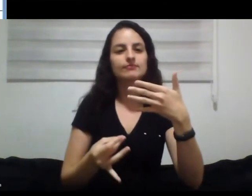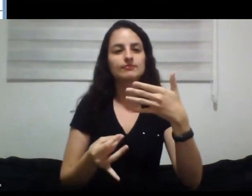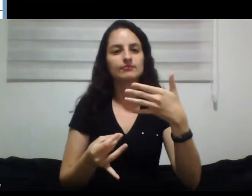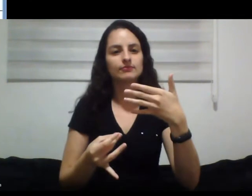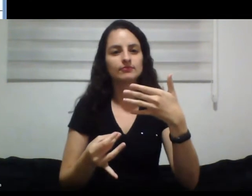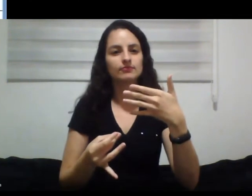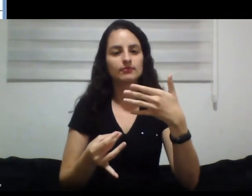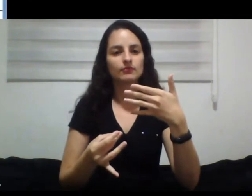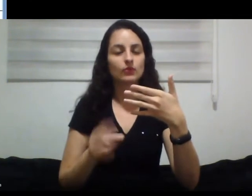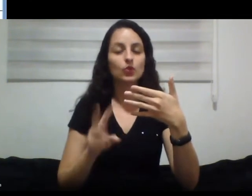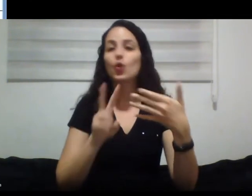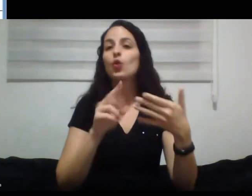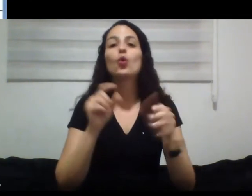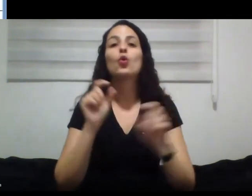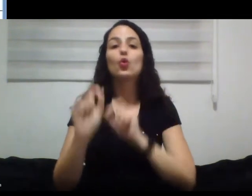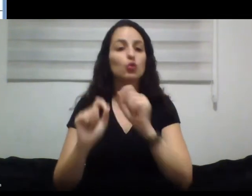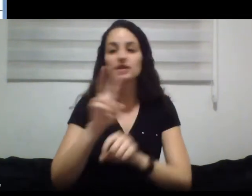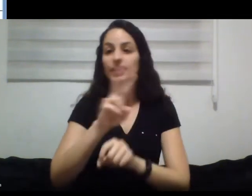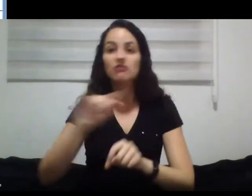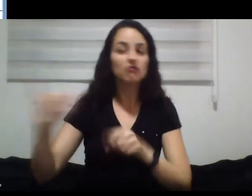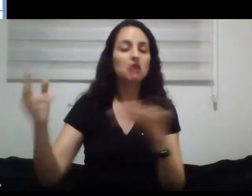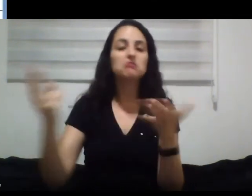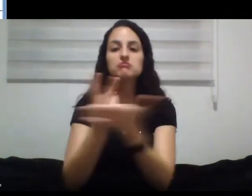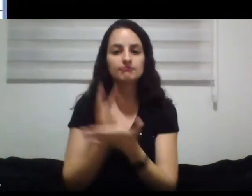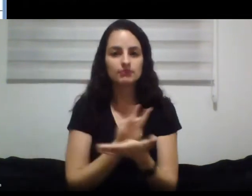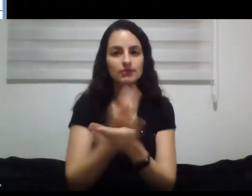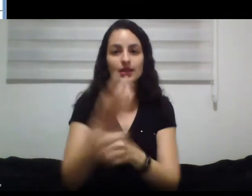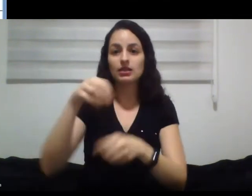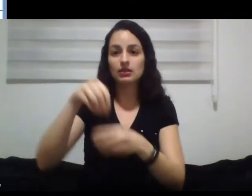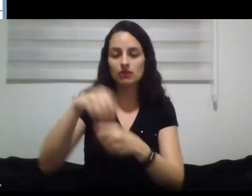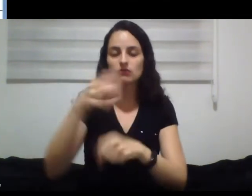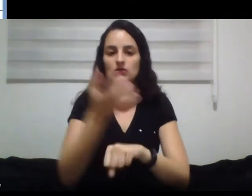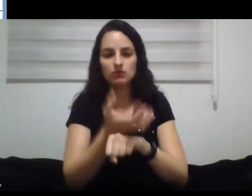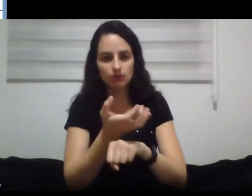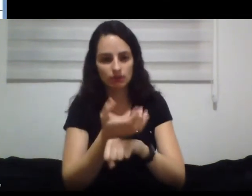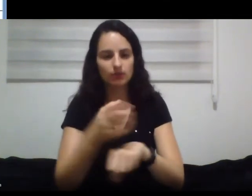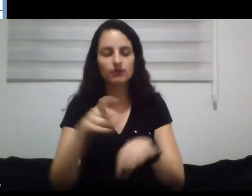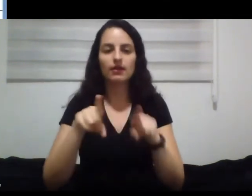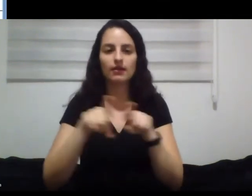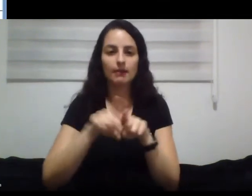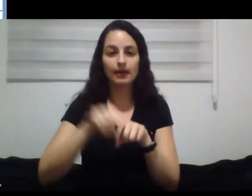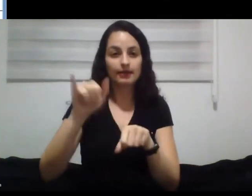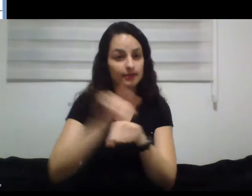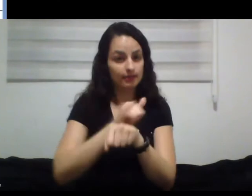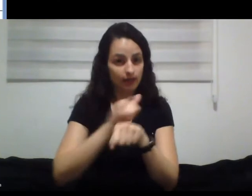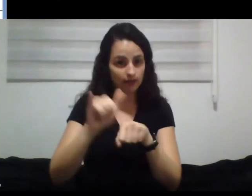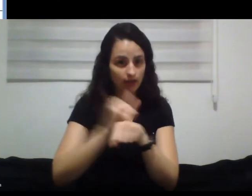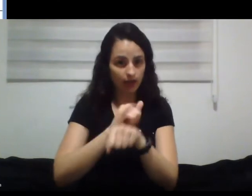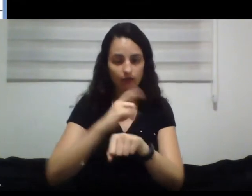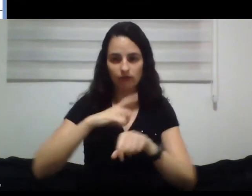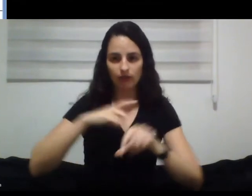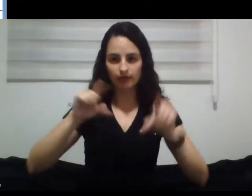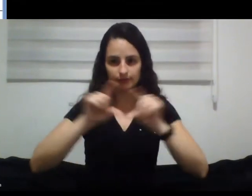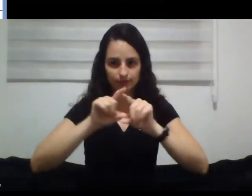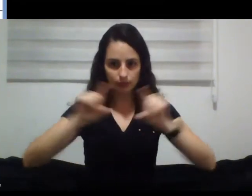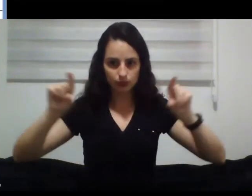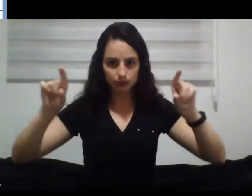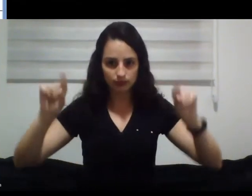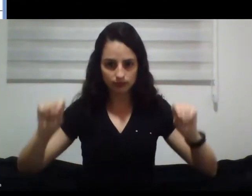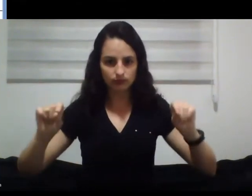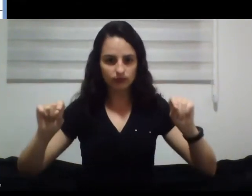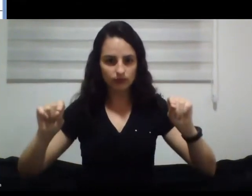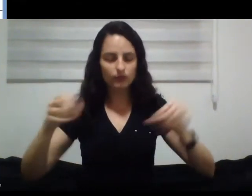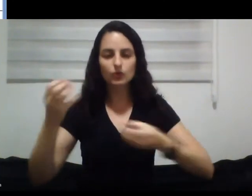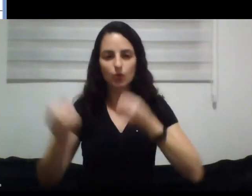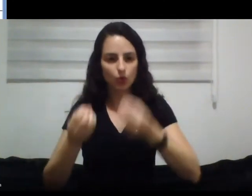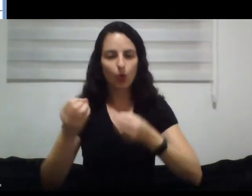bem assim, nossa, por onde eu começo? O material dele, se alguém puder colocar o link, porque está aberto no Drive, dá bem essa